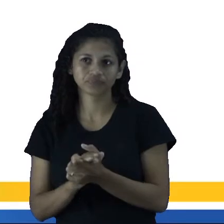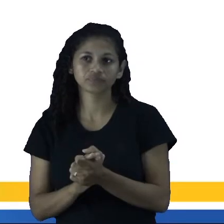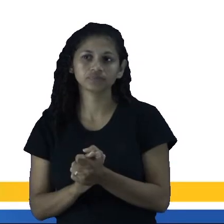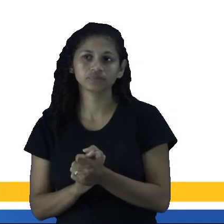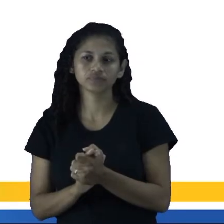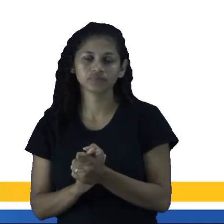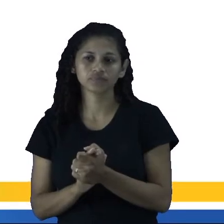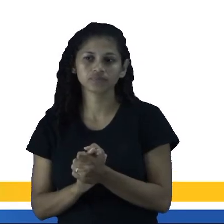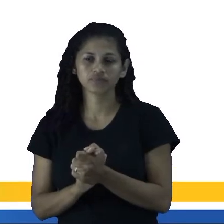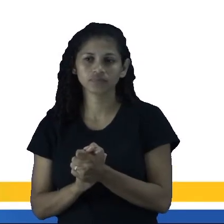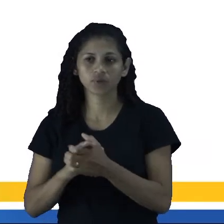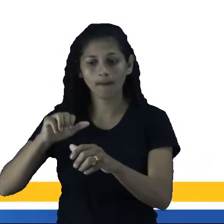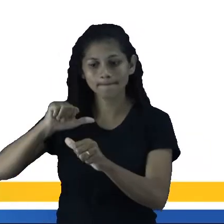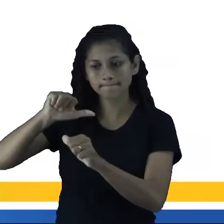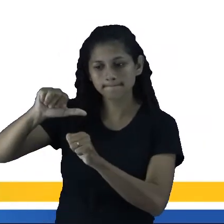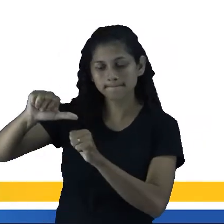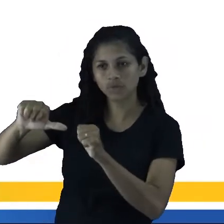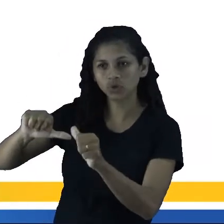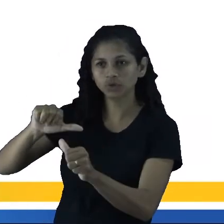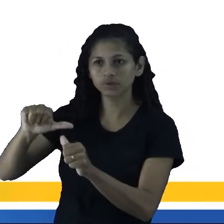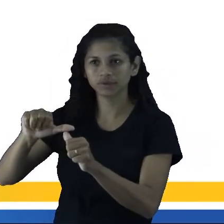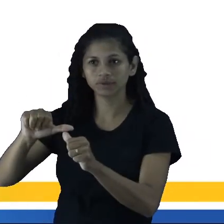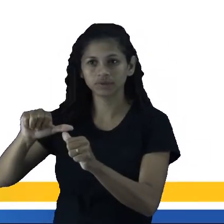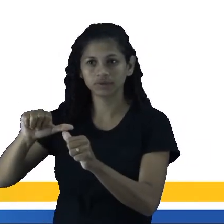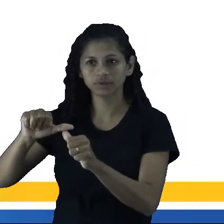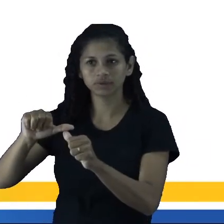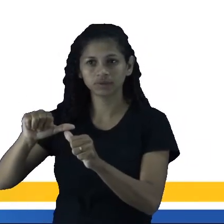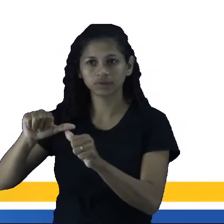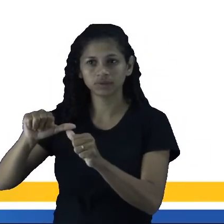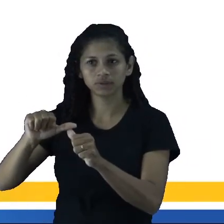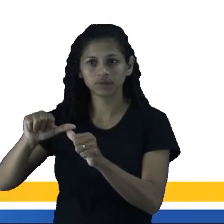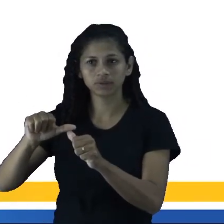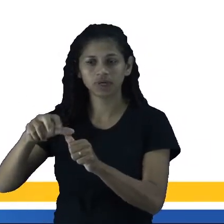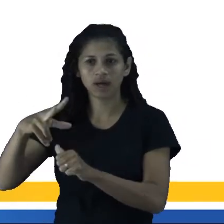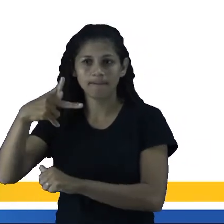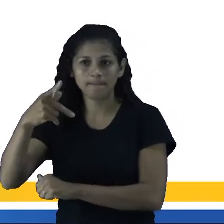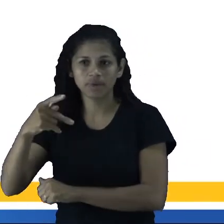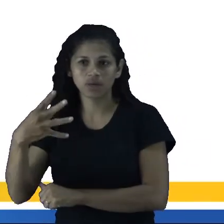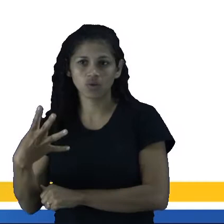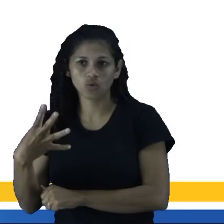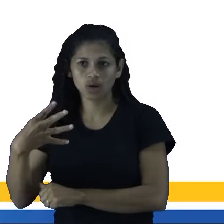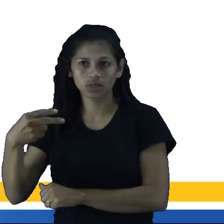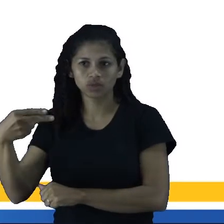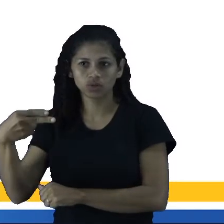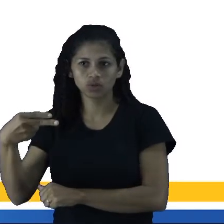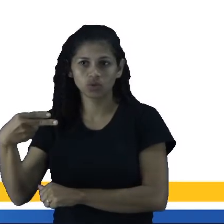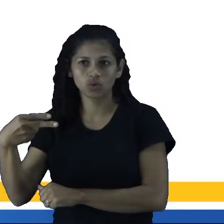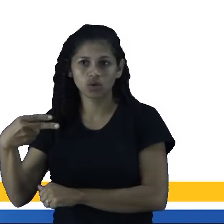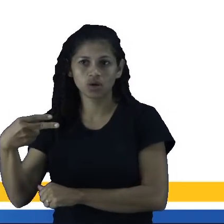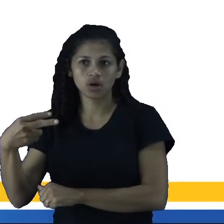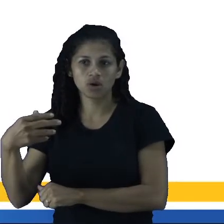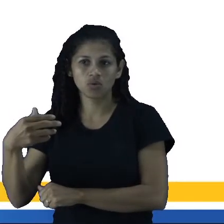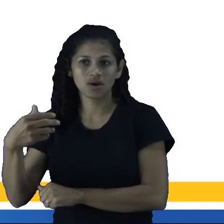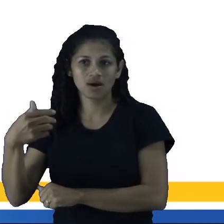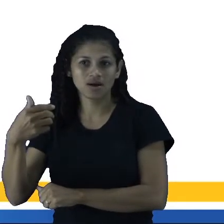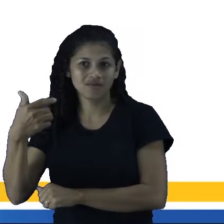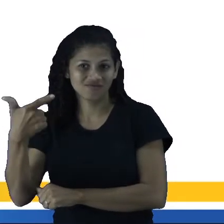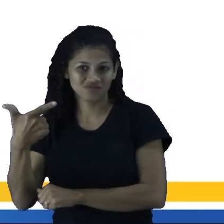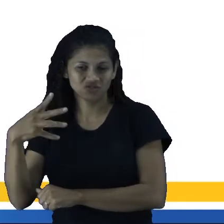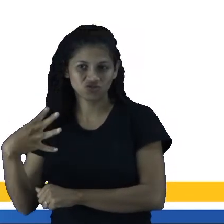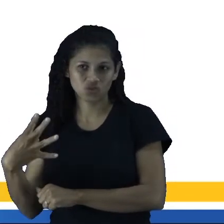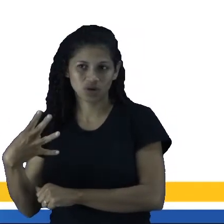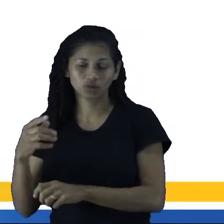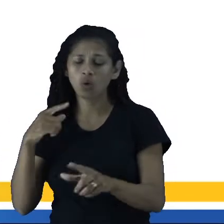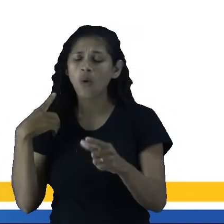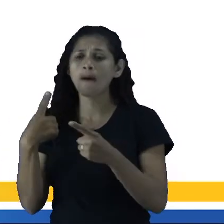Basta permutá-las entre si e a permutação de 4, que dá 24, é a resposta. Por que que o A não entra?